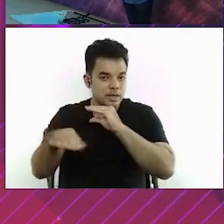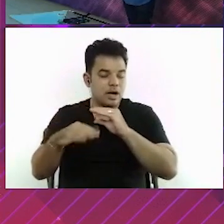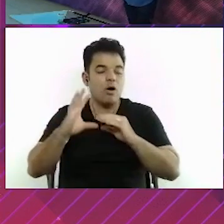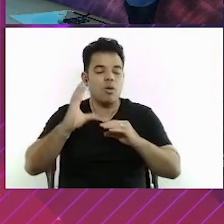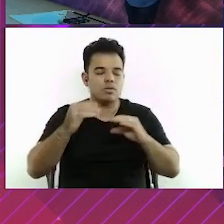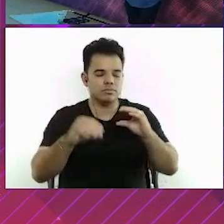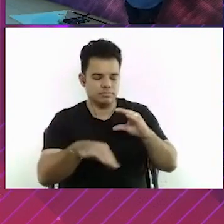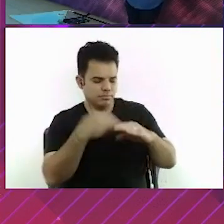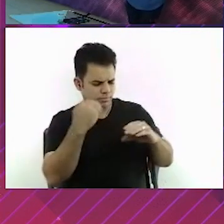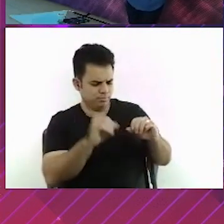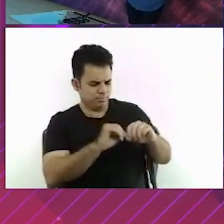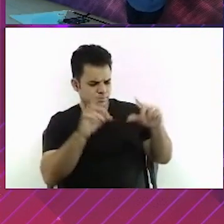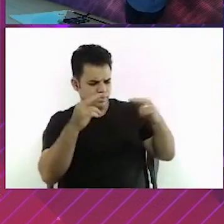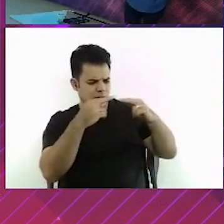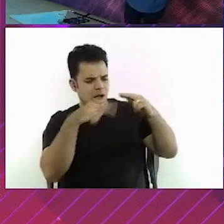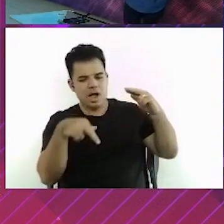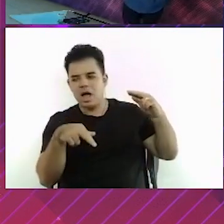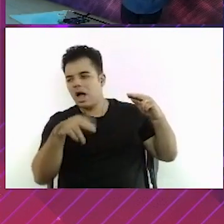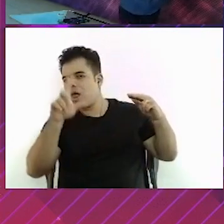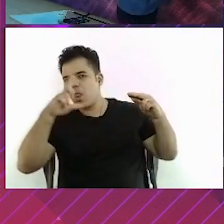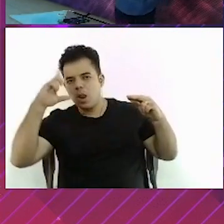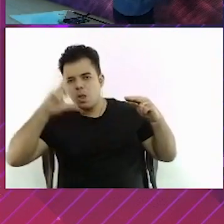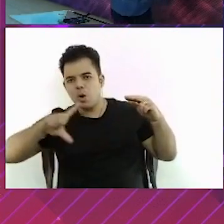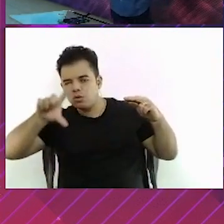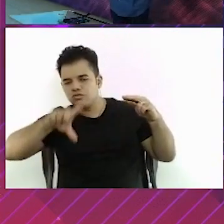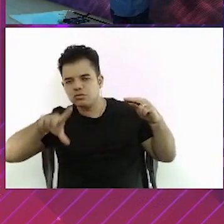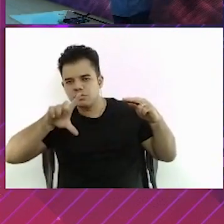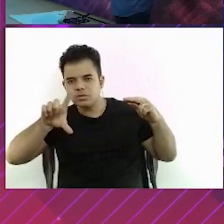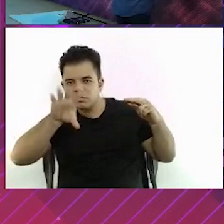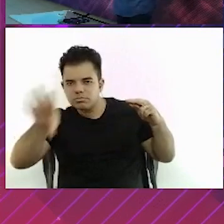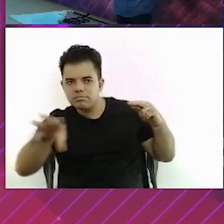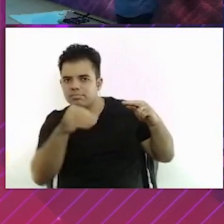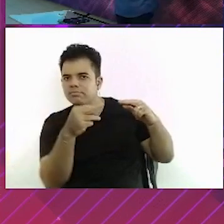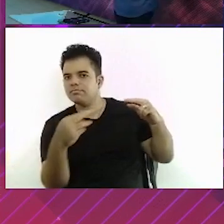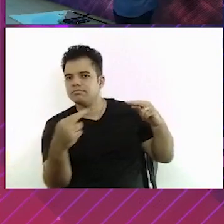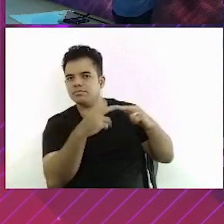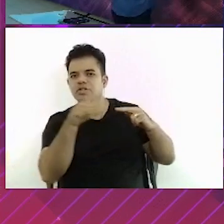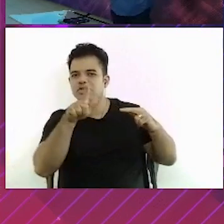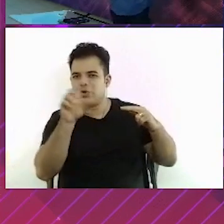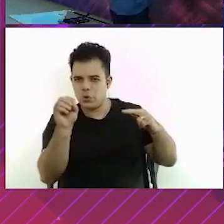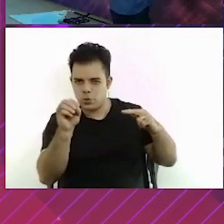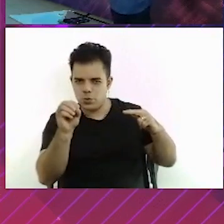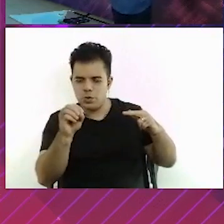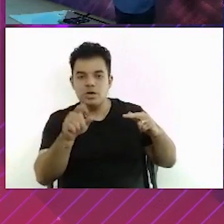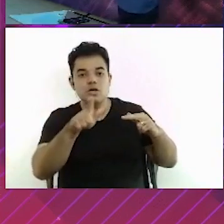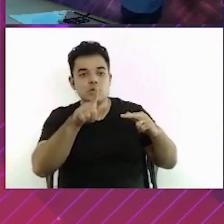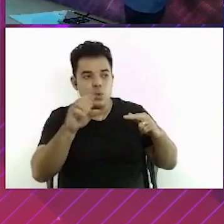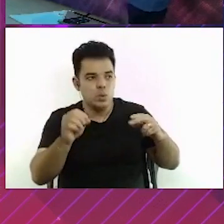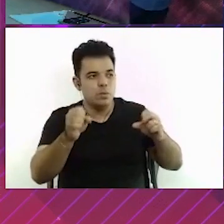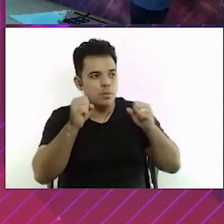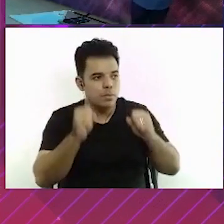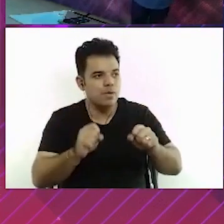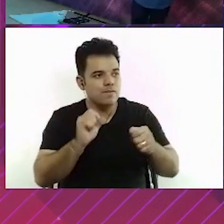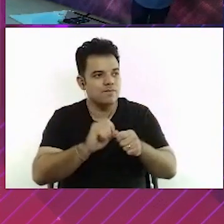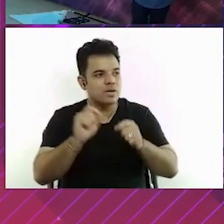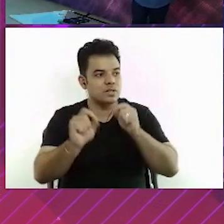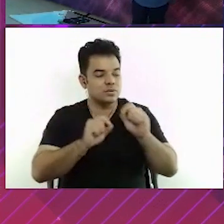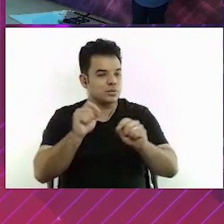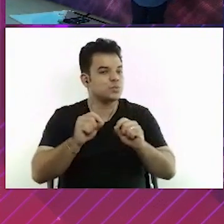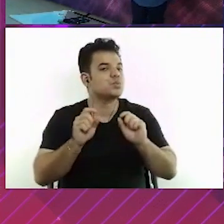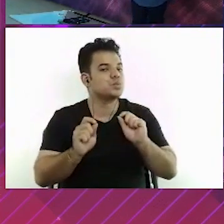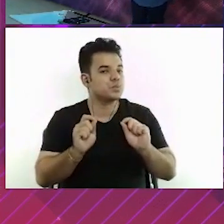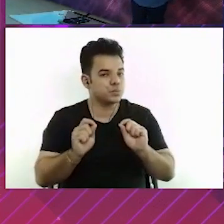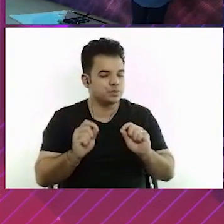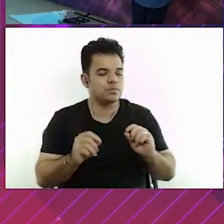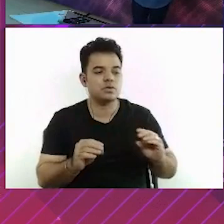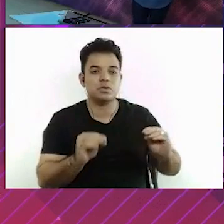você implementa a lógica de reconexão. No caso do Go, pode fazer o seguinte, na hora de publicar, você checa